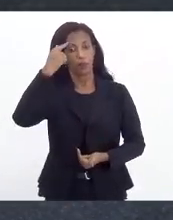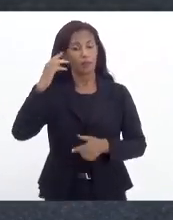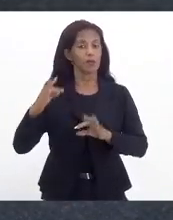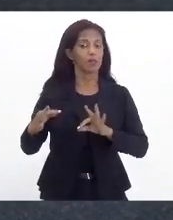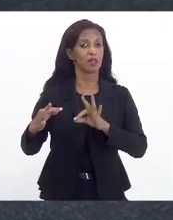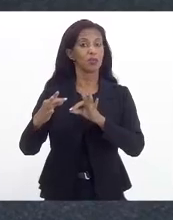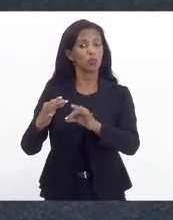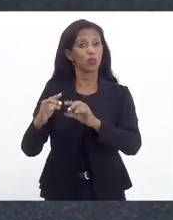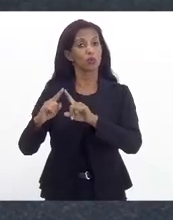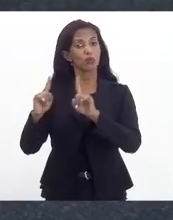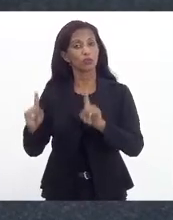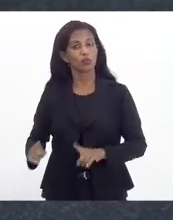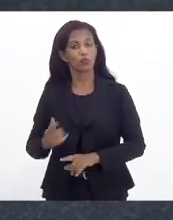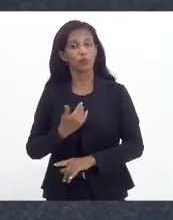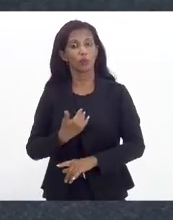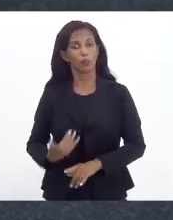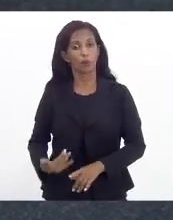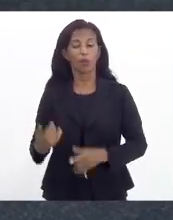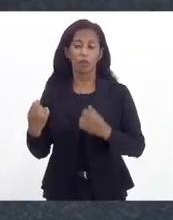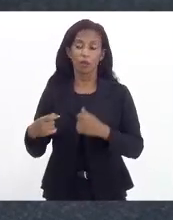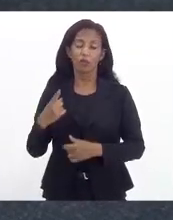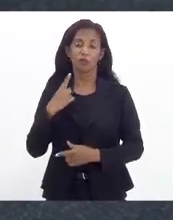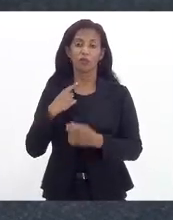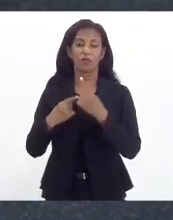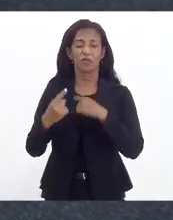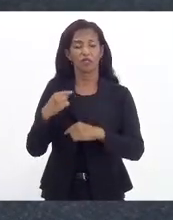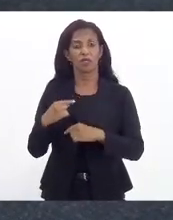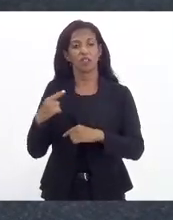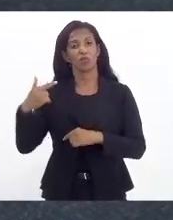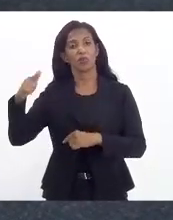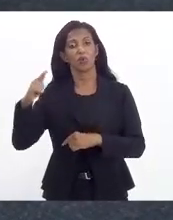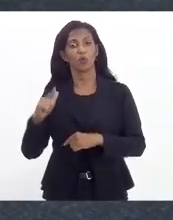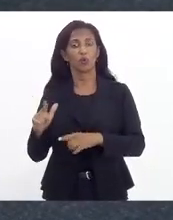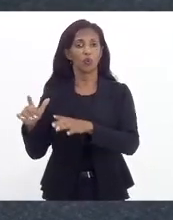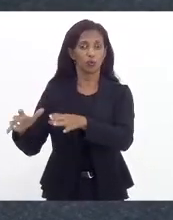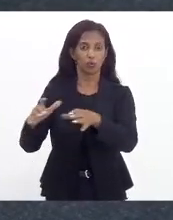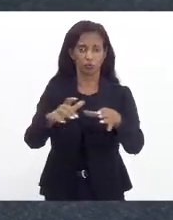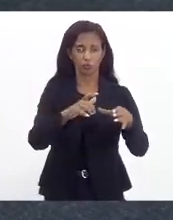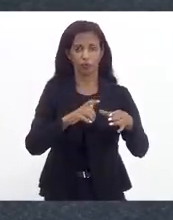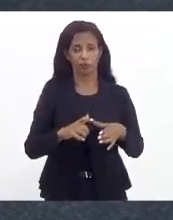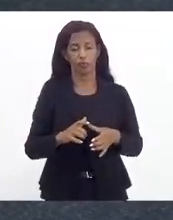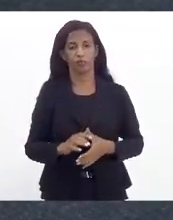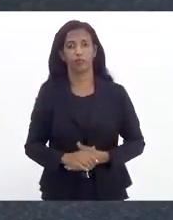todos os servidores públicos Que ainda desejam Progredir em outras carreiras Obrigada